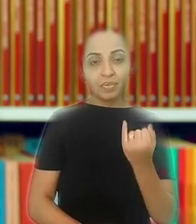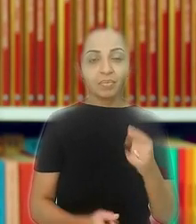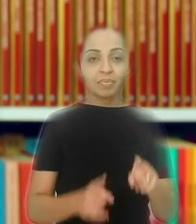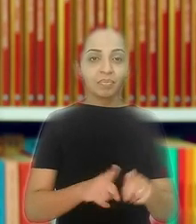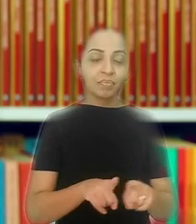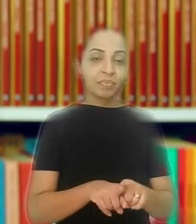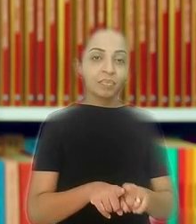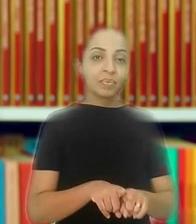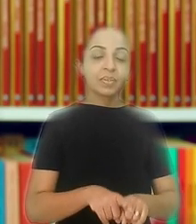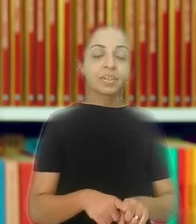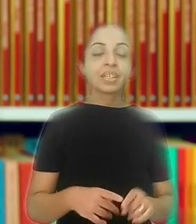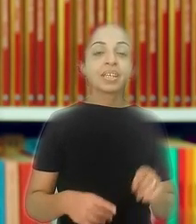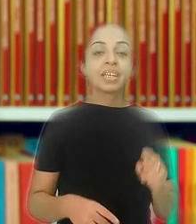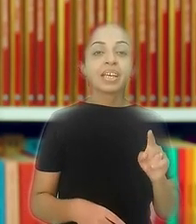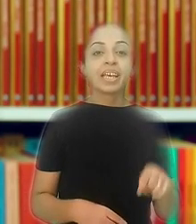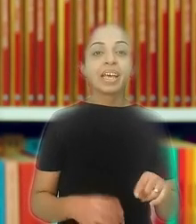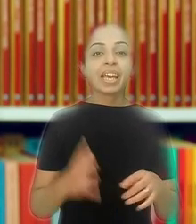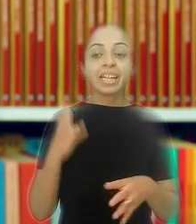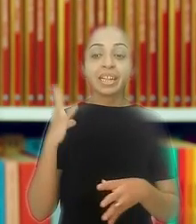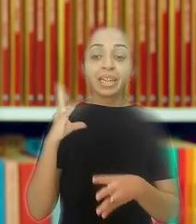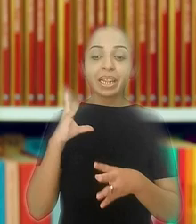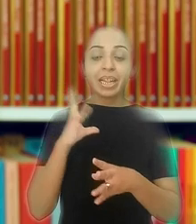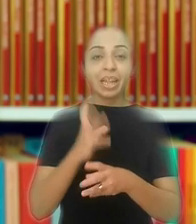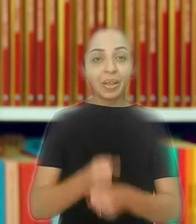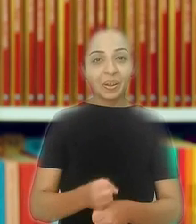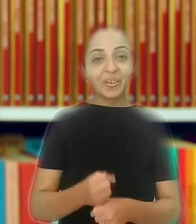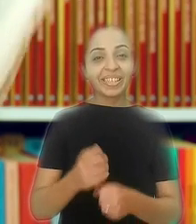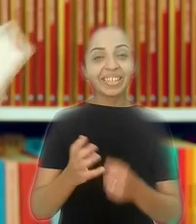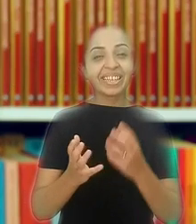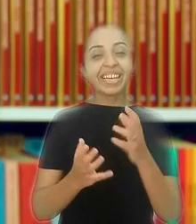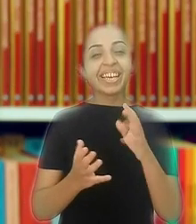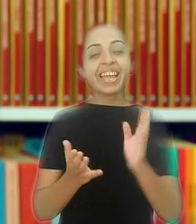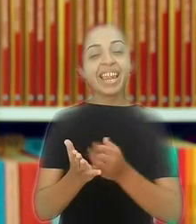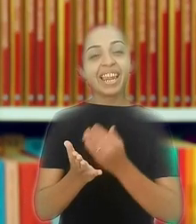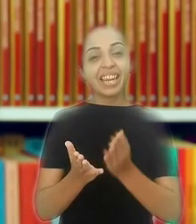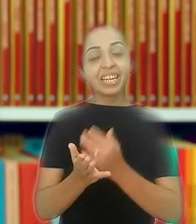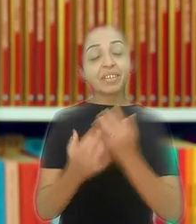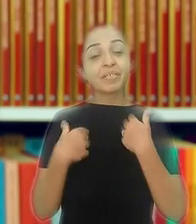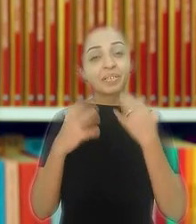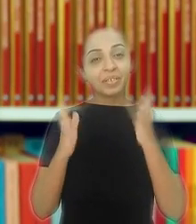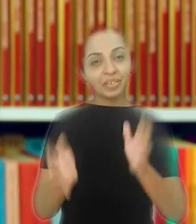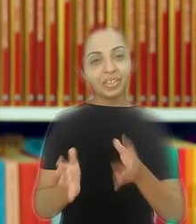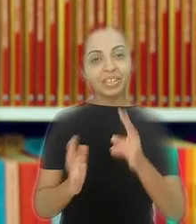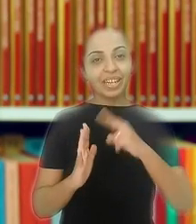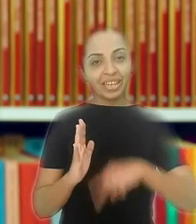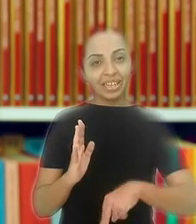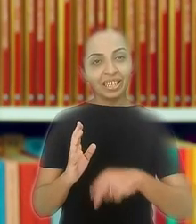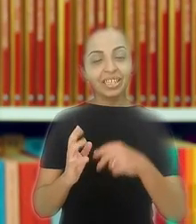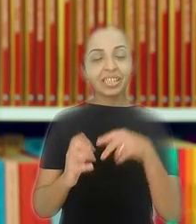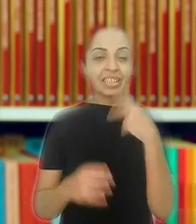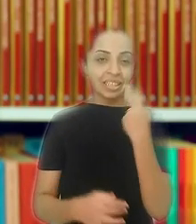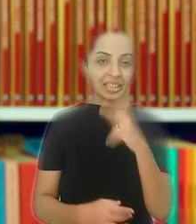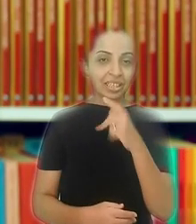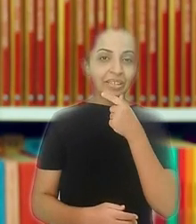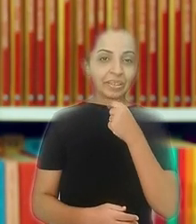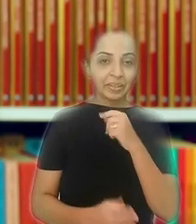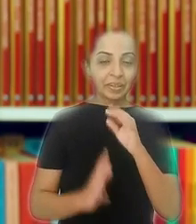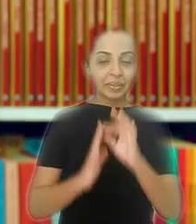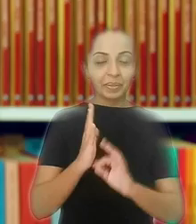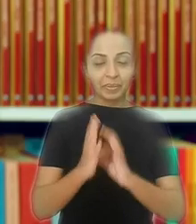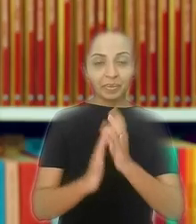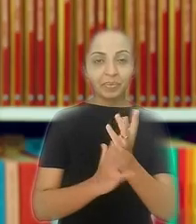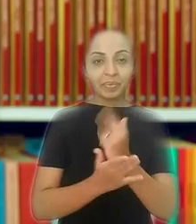para reunir outras leituras do das obras dele para a gente fazer um único vídeo e comentar um pouquinho mais sobre essa obra dele